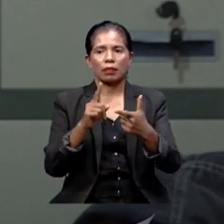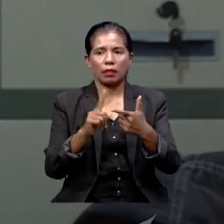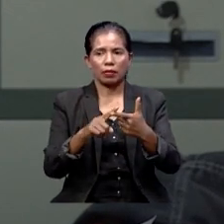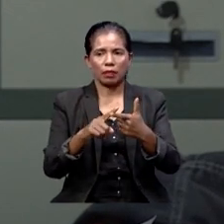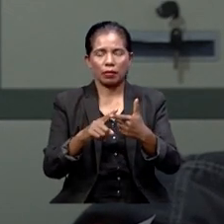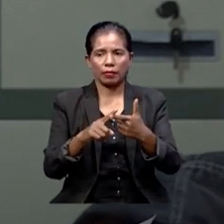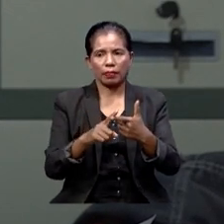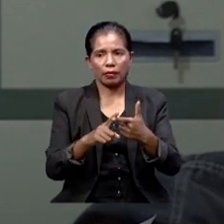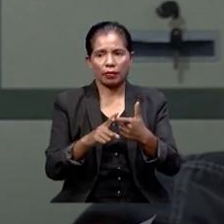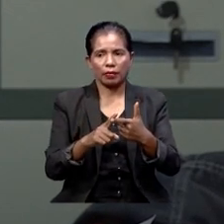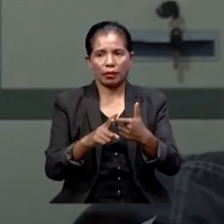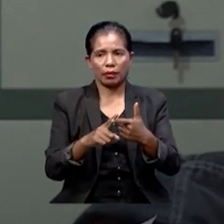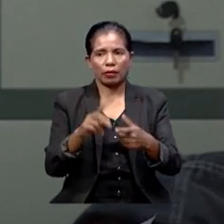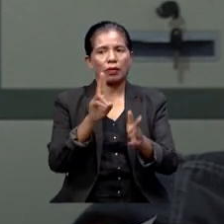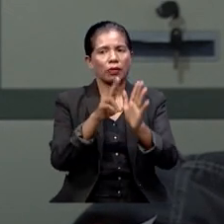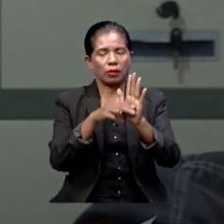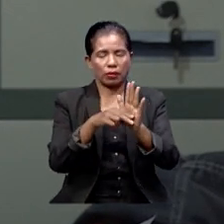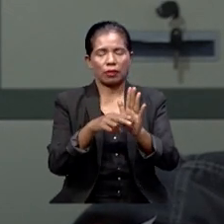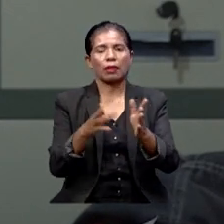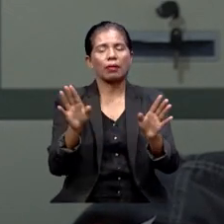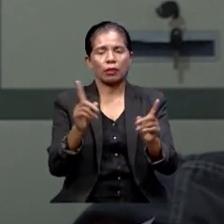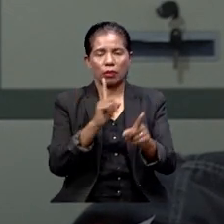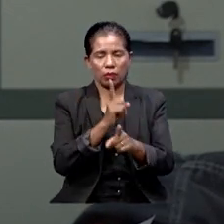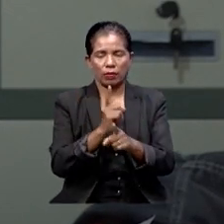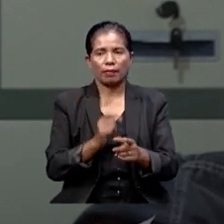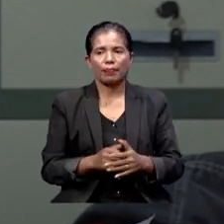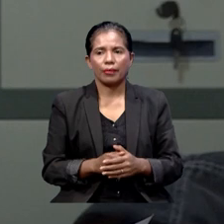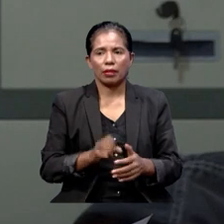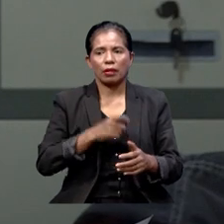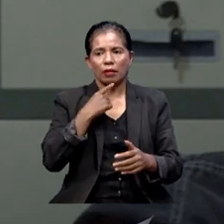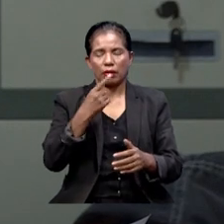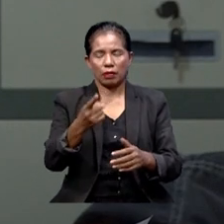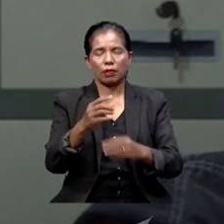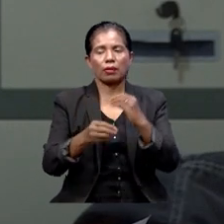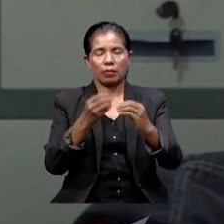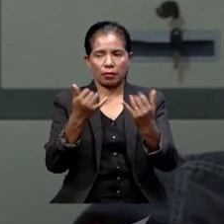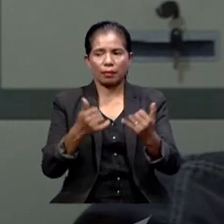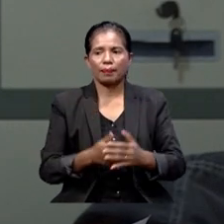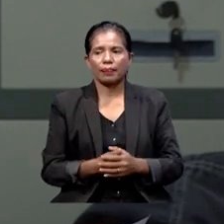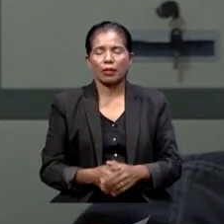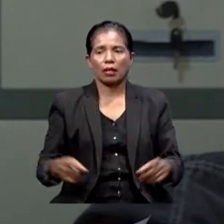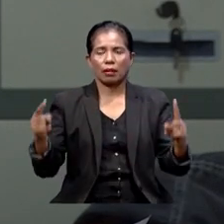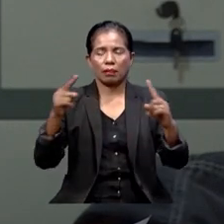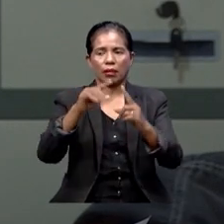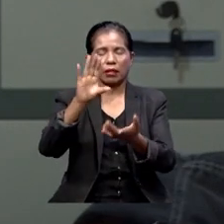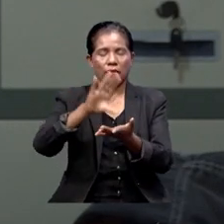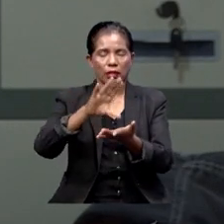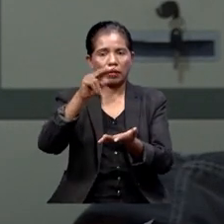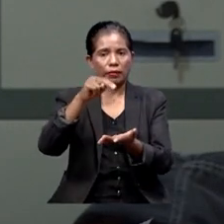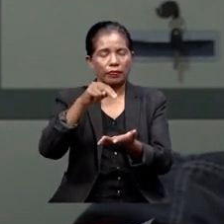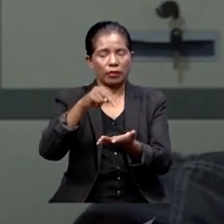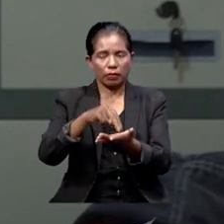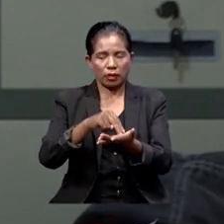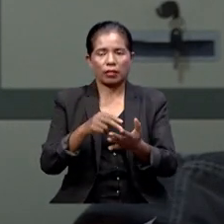nene. Pas, orasnya karga orang itu pas ya. Nih hanya saya ingin saya explain kepada anda bahaya ini. Bahaya sains fisika naturalis ini ni